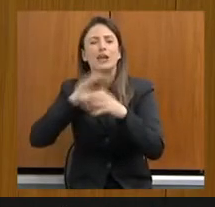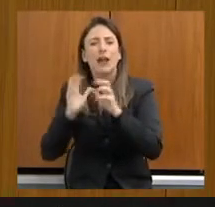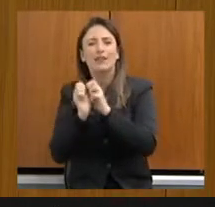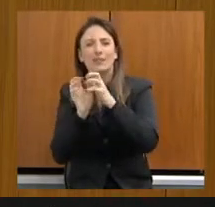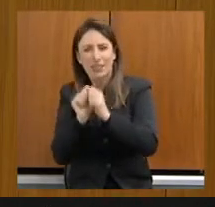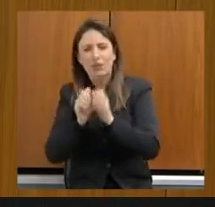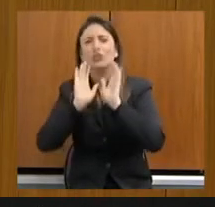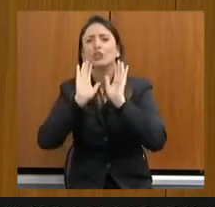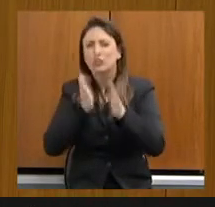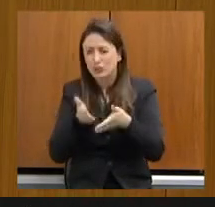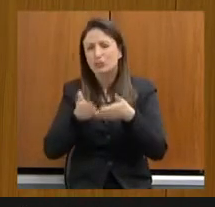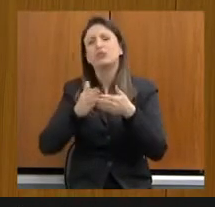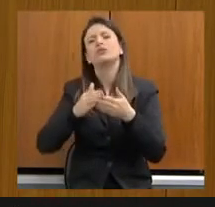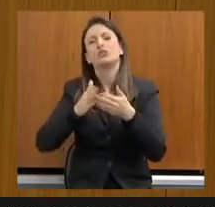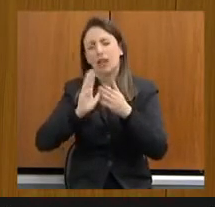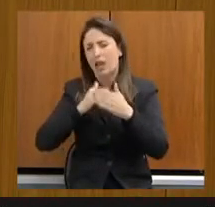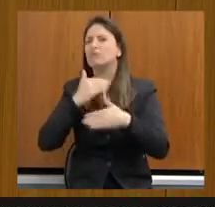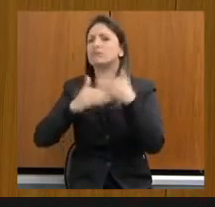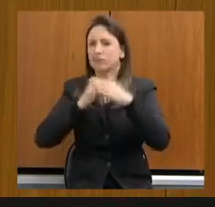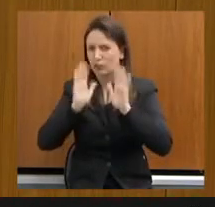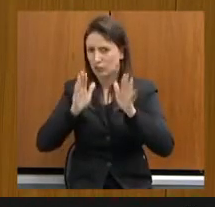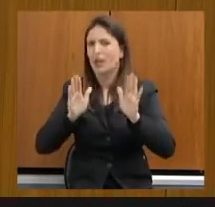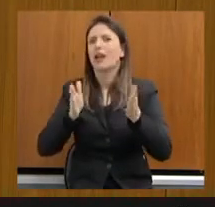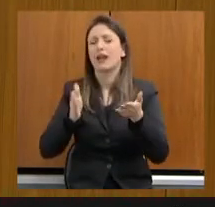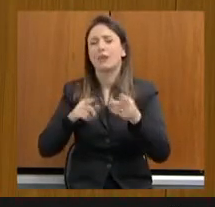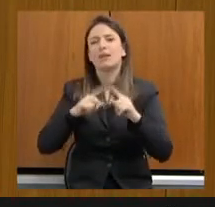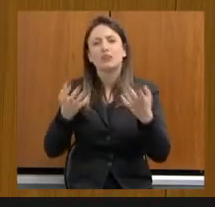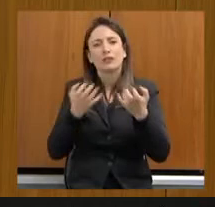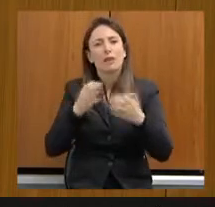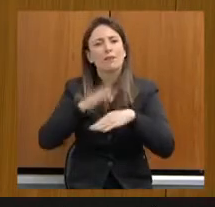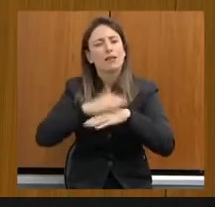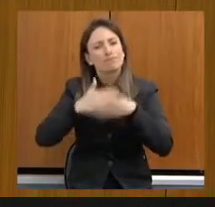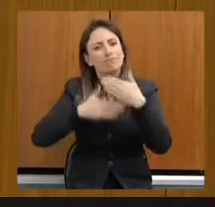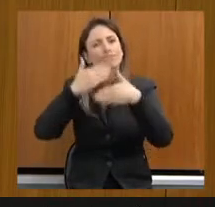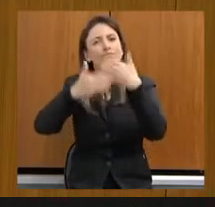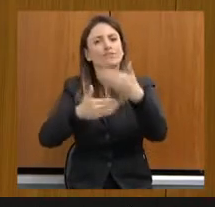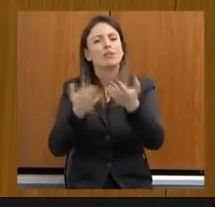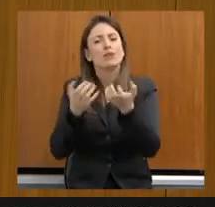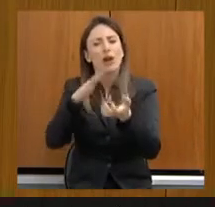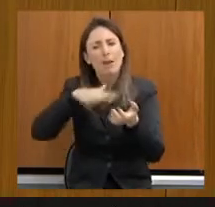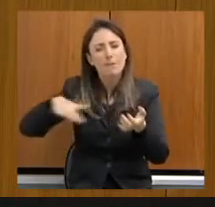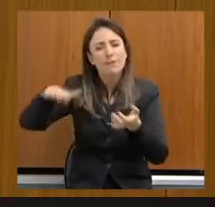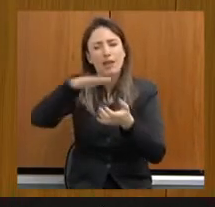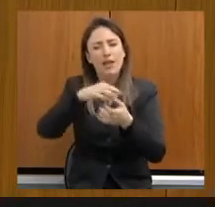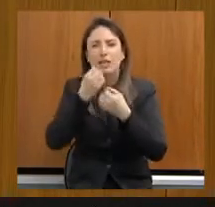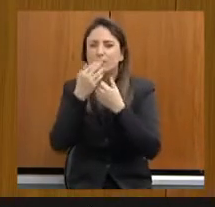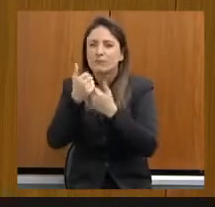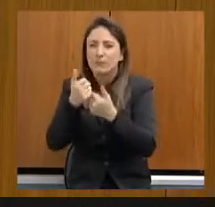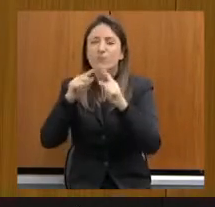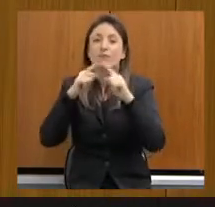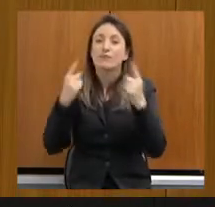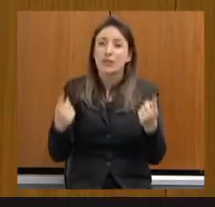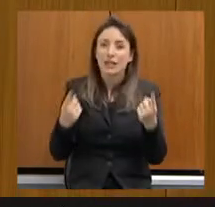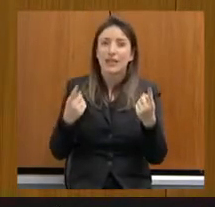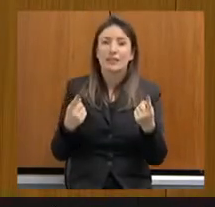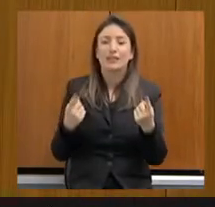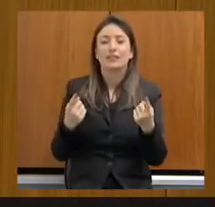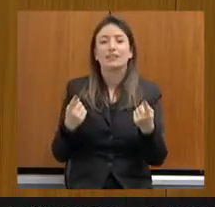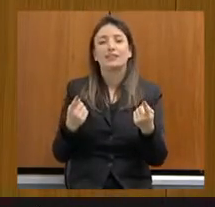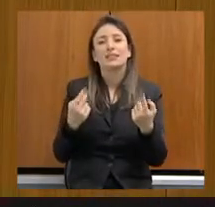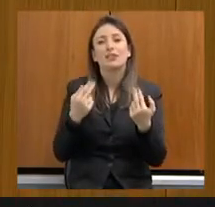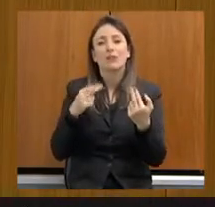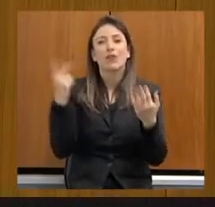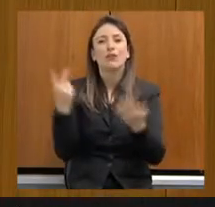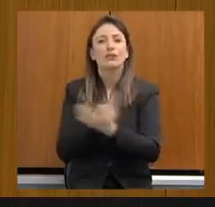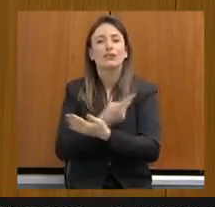que nós chegamos aqui e me deixar esse ambiente favorável é claro que agora como por exemplo é um processo que se deram com meu